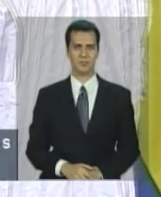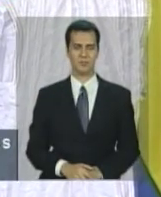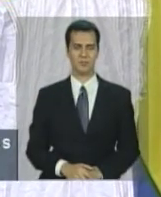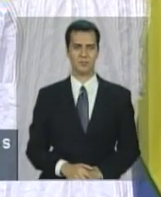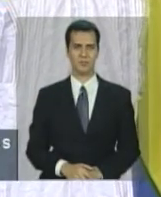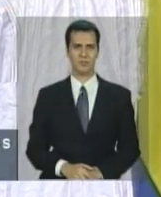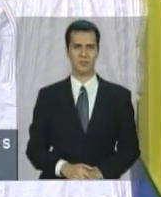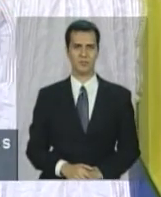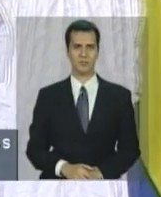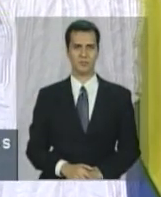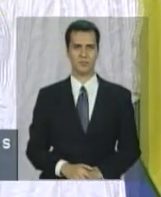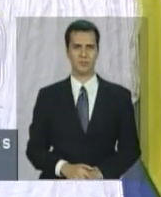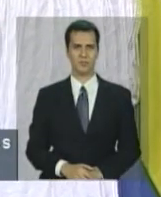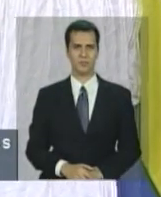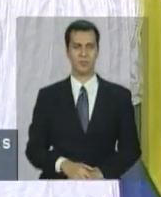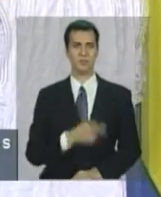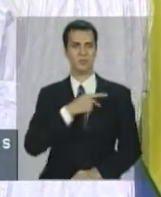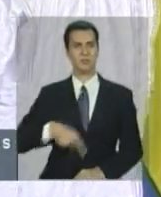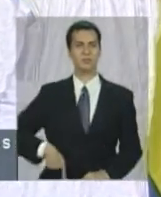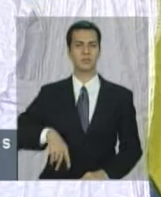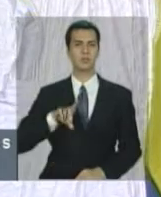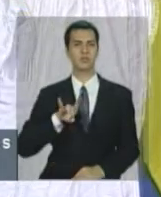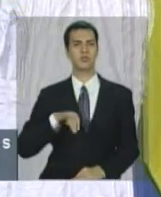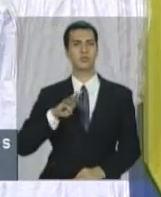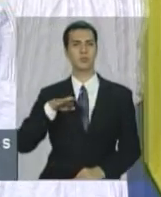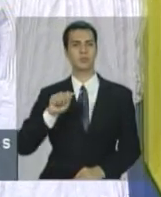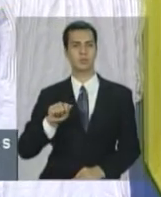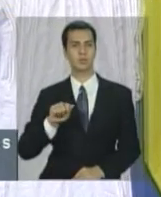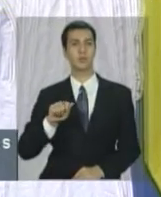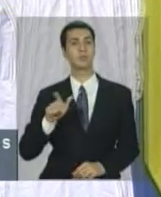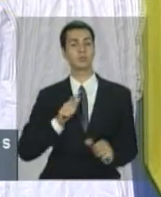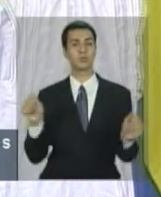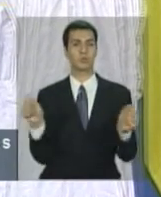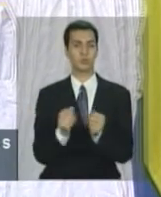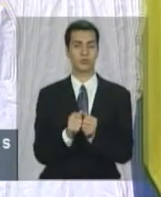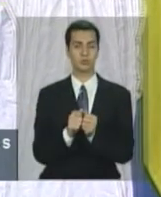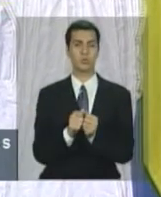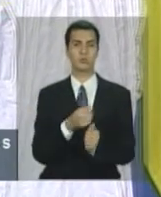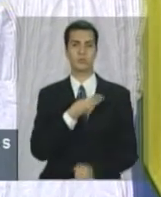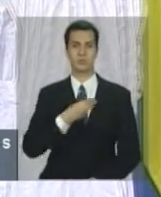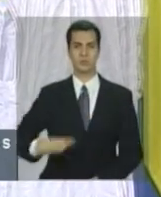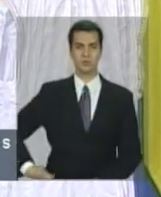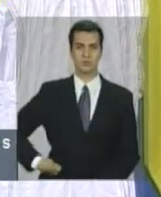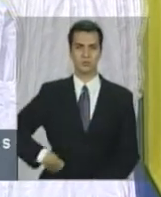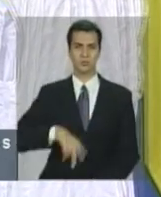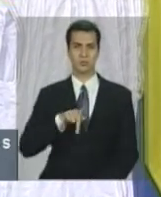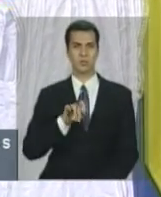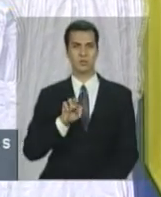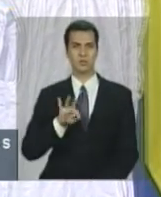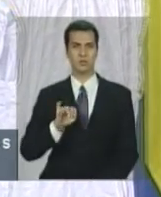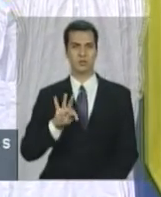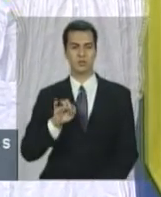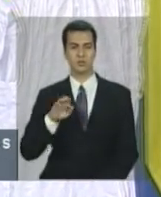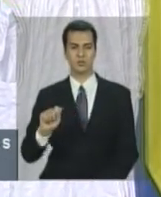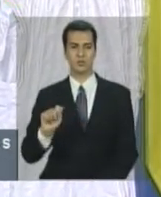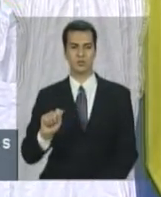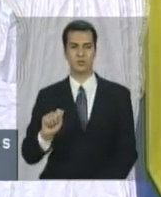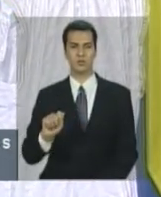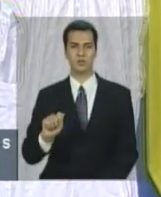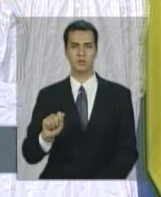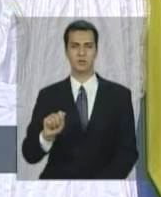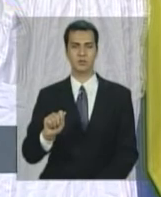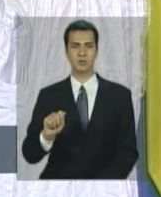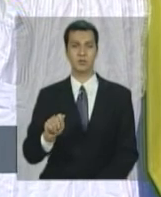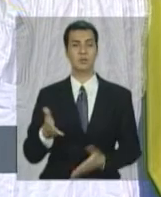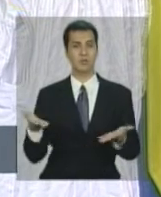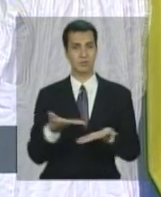A presidenta Dilma Rousseff está acompanhada pelo ministro das Relações Exteriores, Antônio Patriota, e